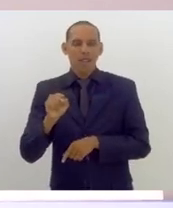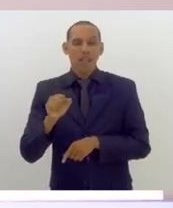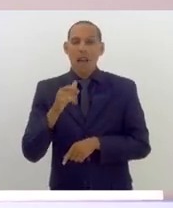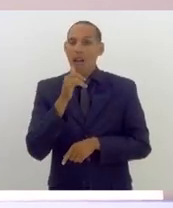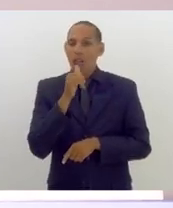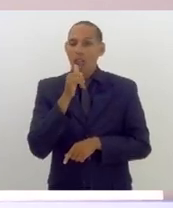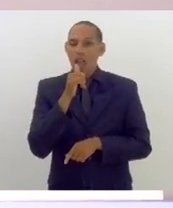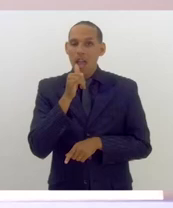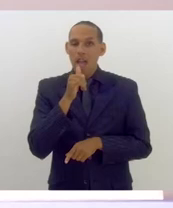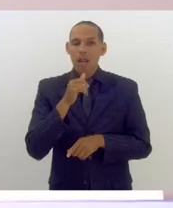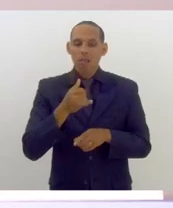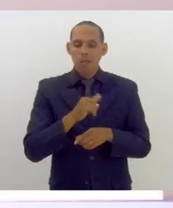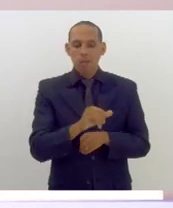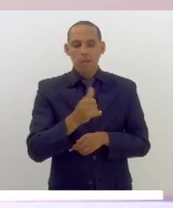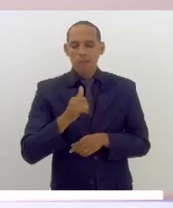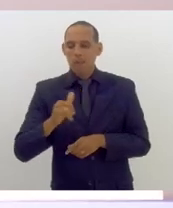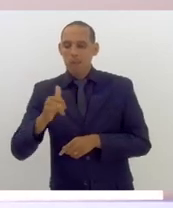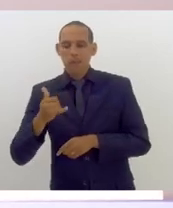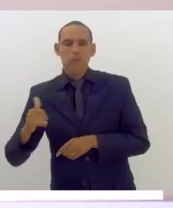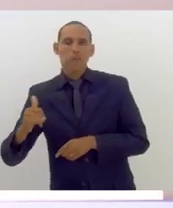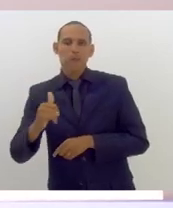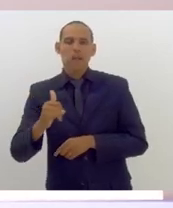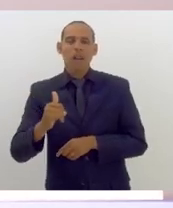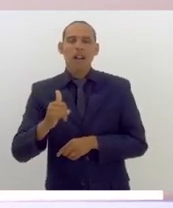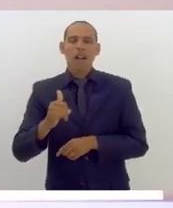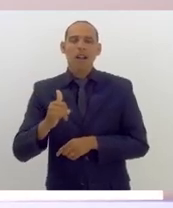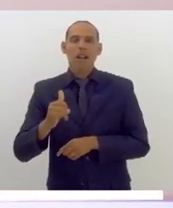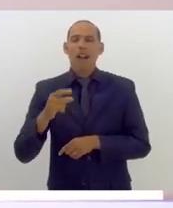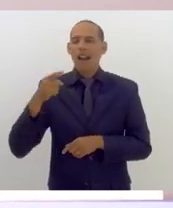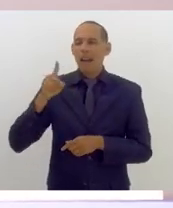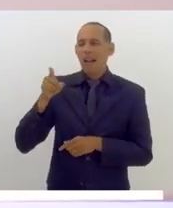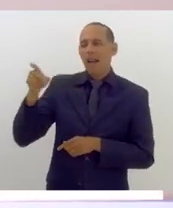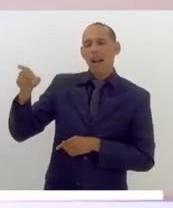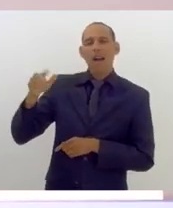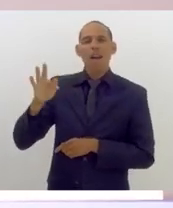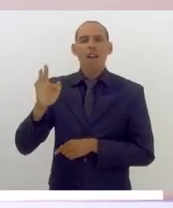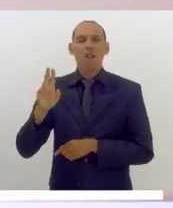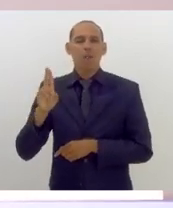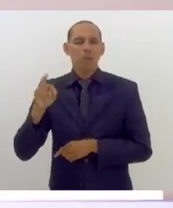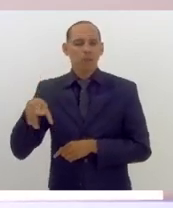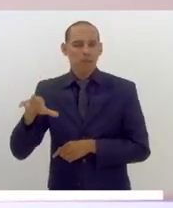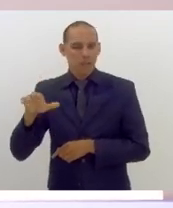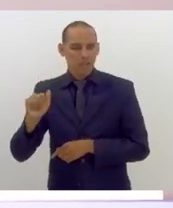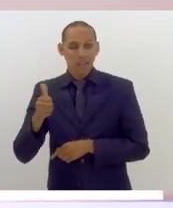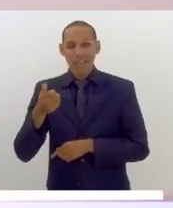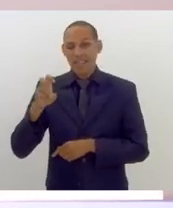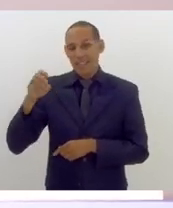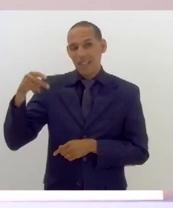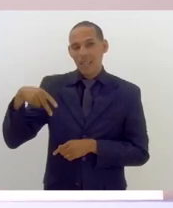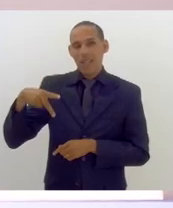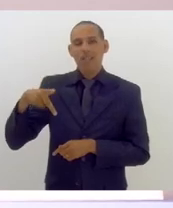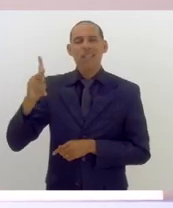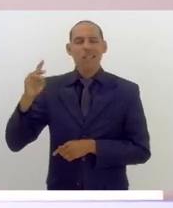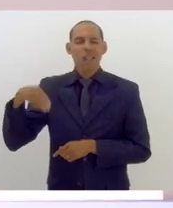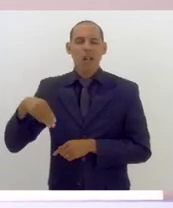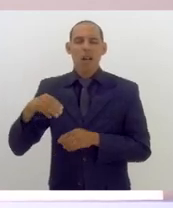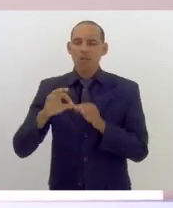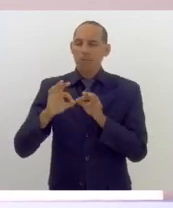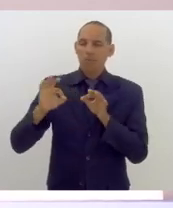transmissão que vai até Furnas com cerca de 15 km o empreendimento forçado